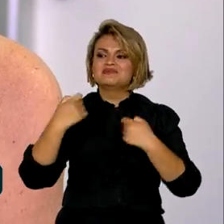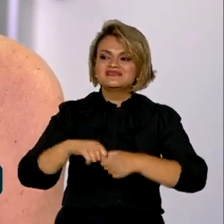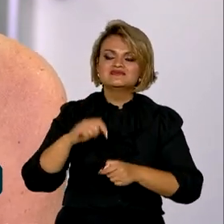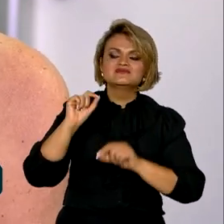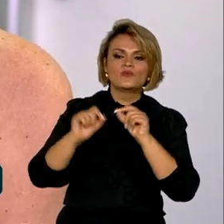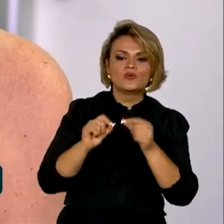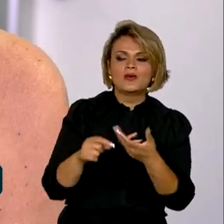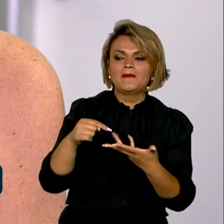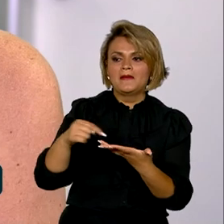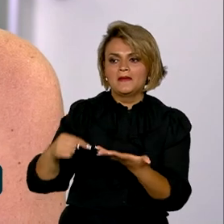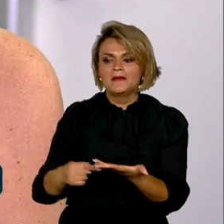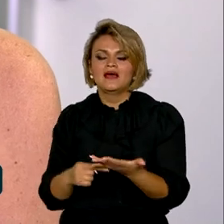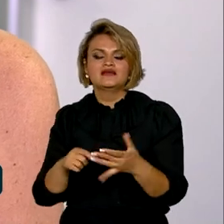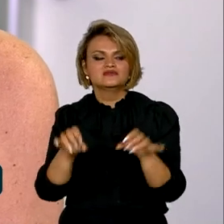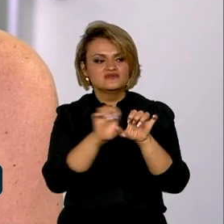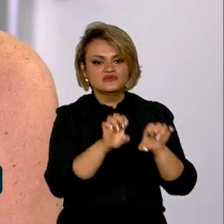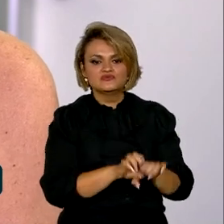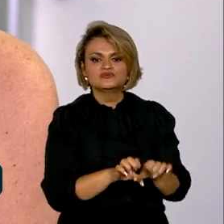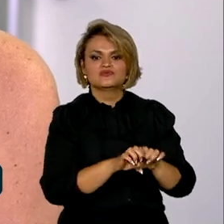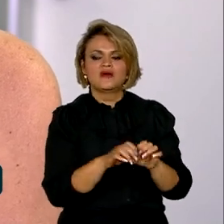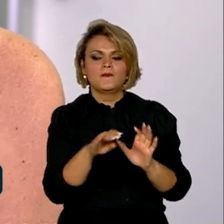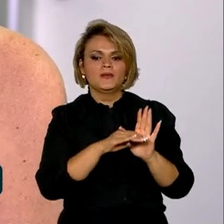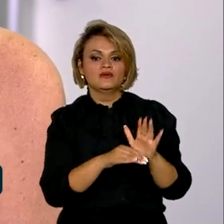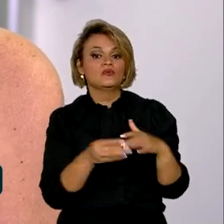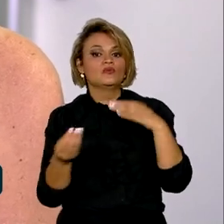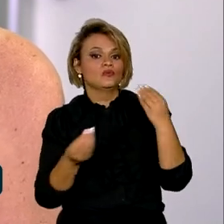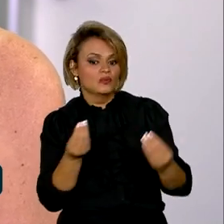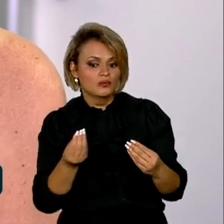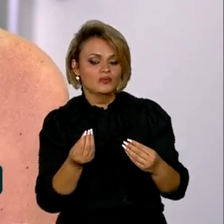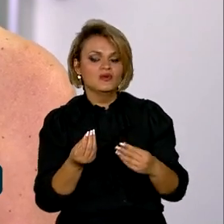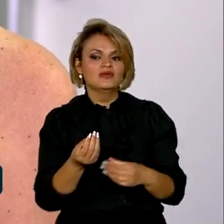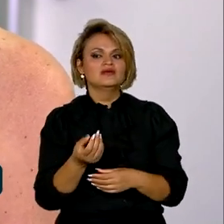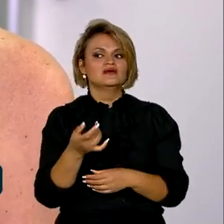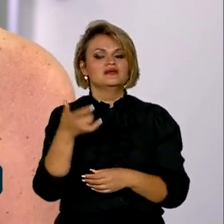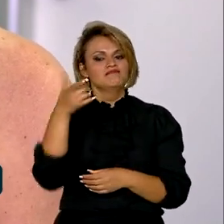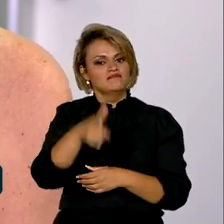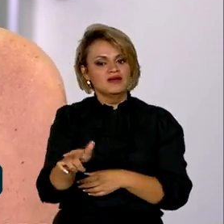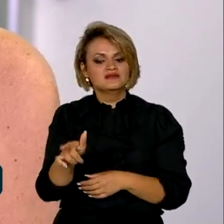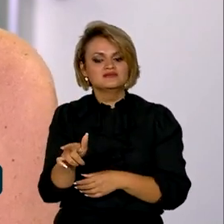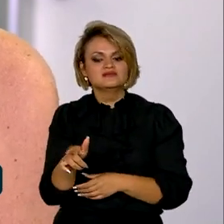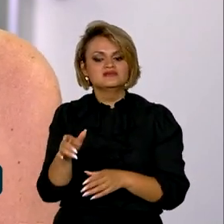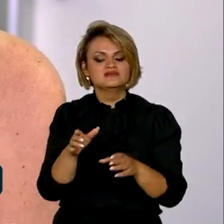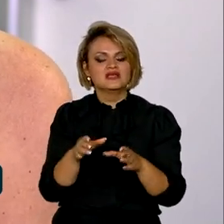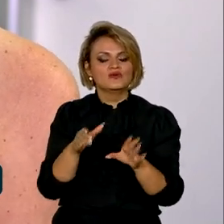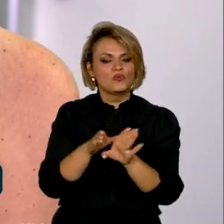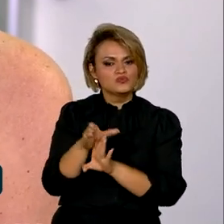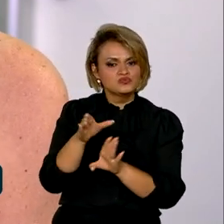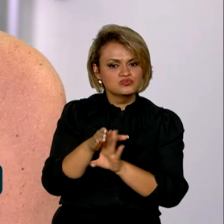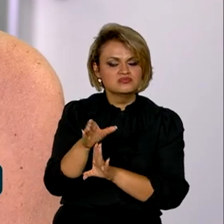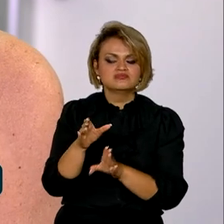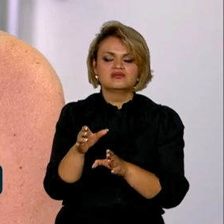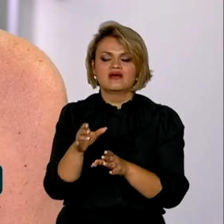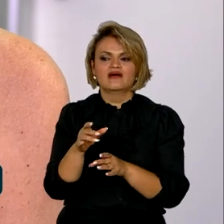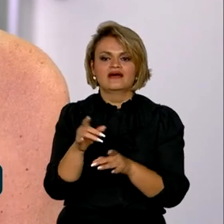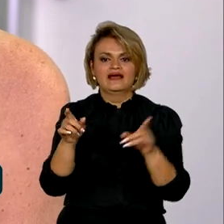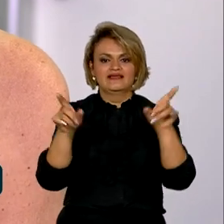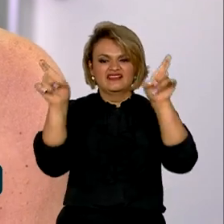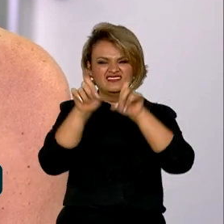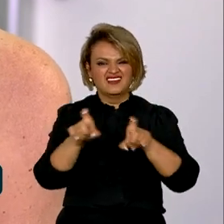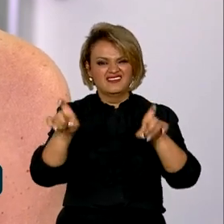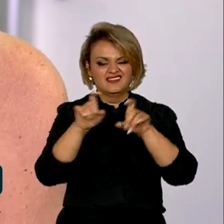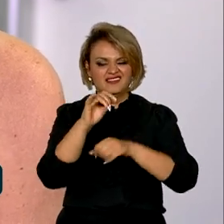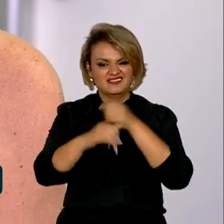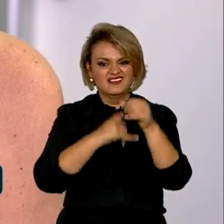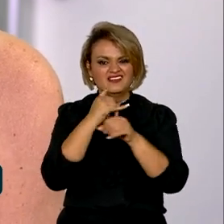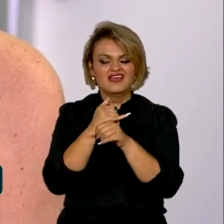né, e como a gente vai estruturar o novo plano. E também temos as consultas públicas pela internet.